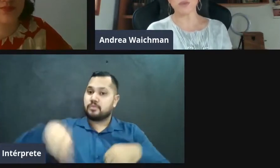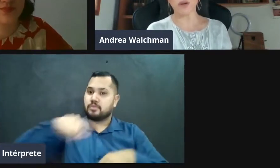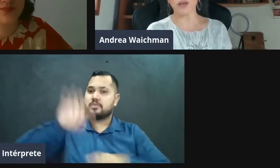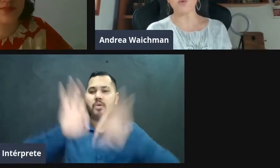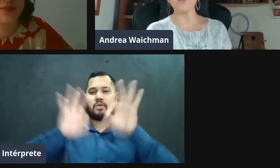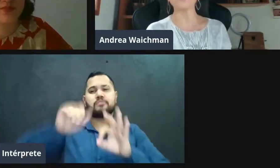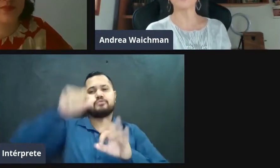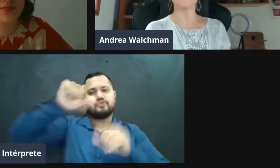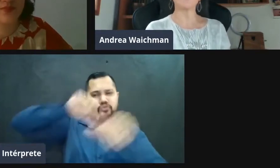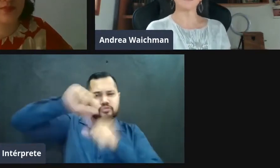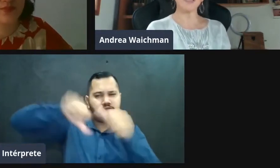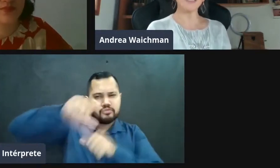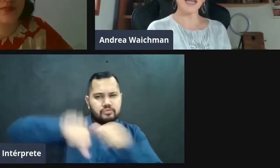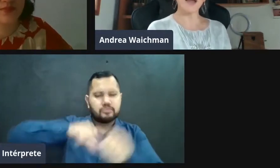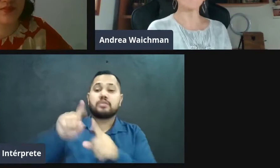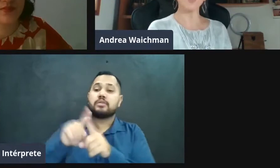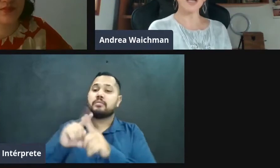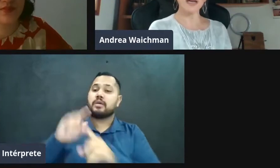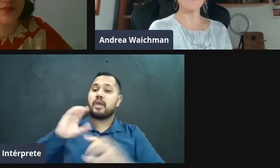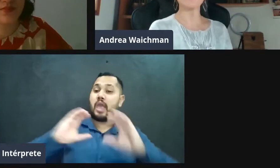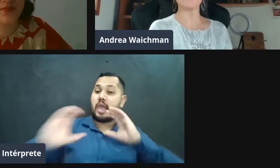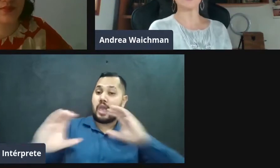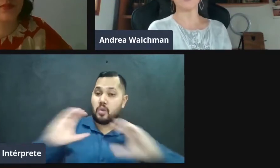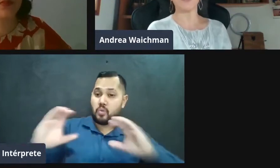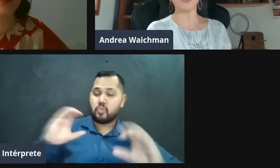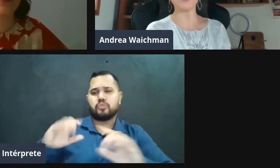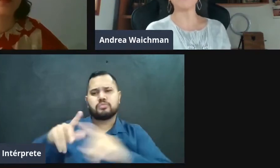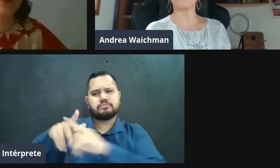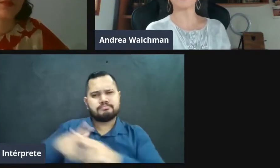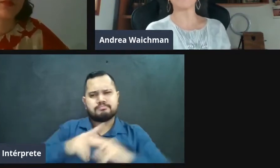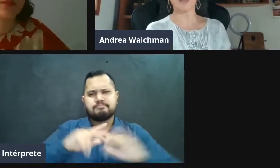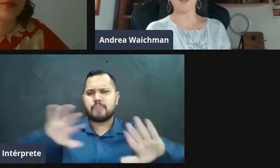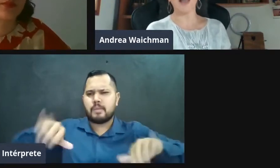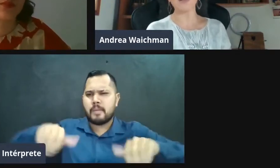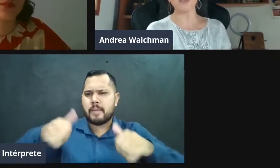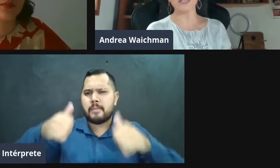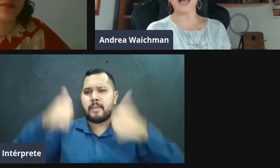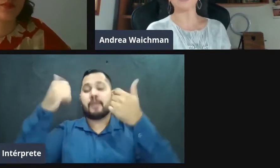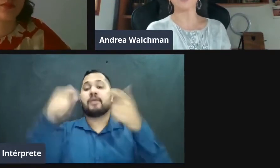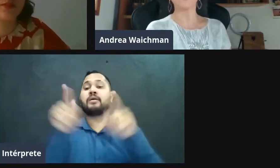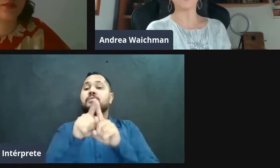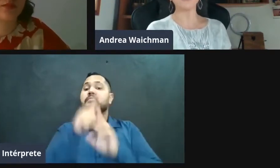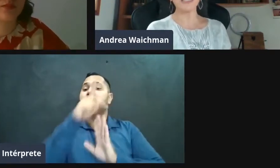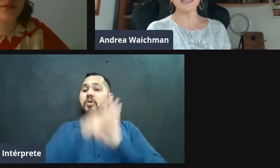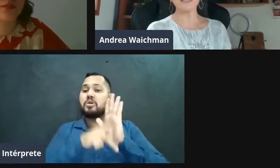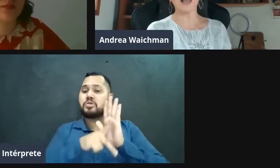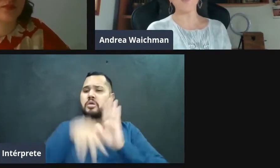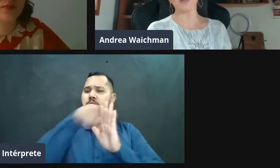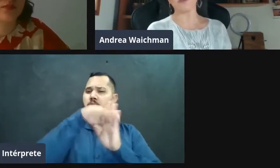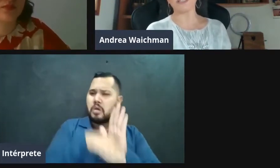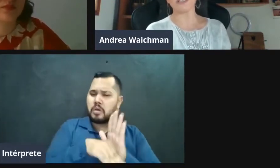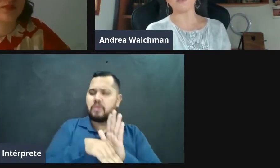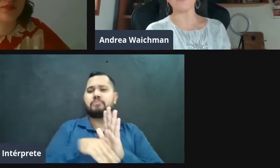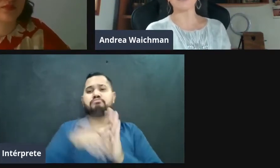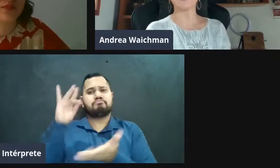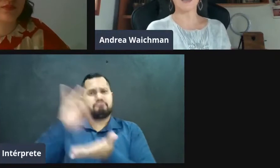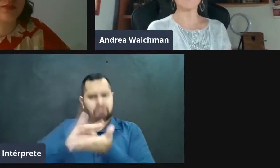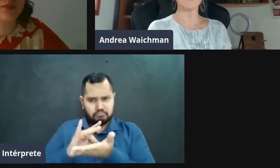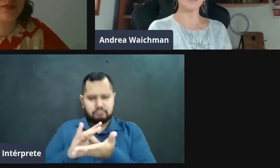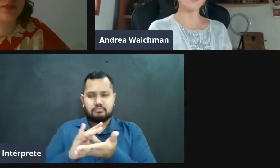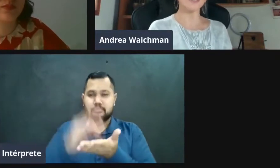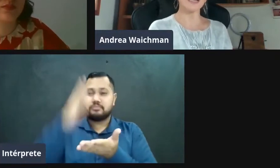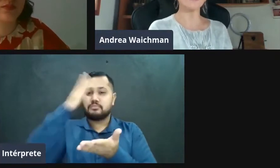esses espaços com recursos, mas também criar programas que sejam efetivos para que a sociedade conheça o que a universidade